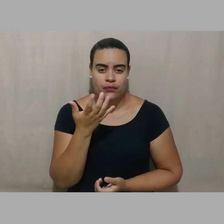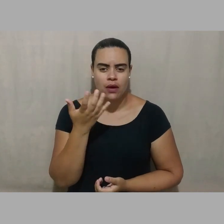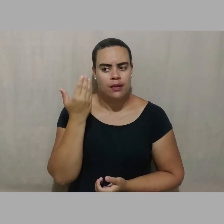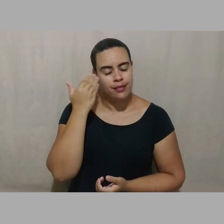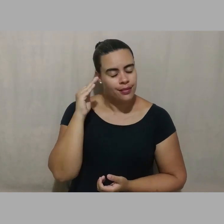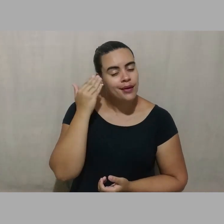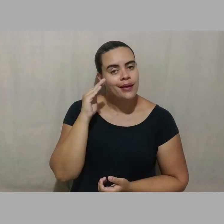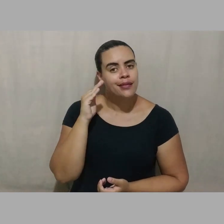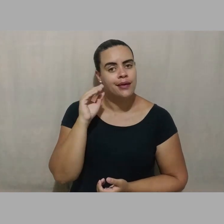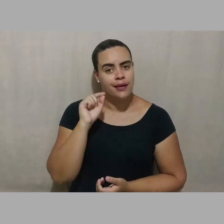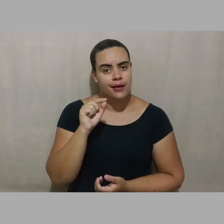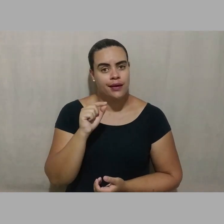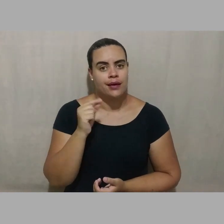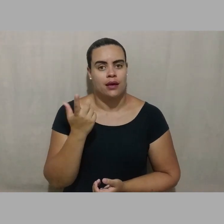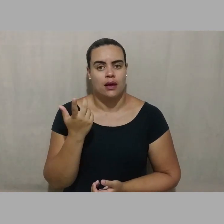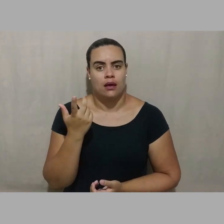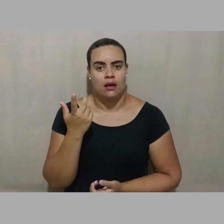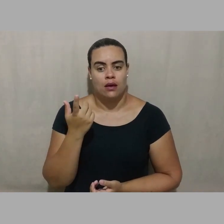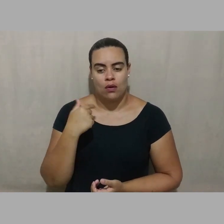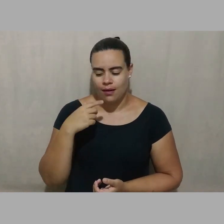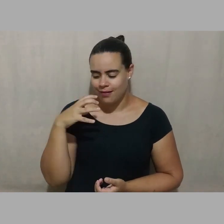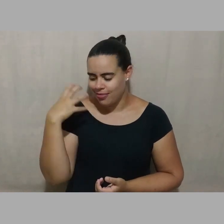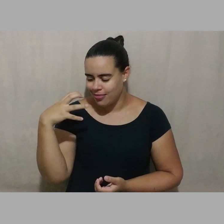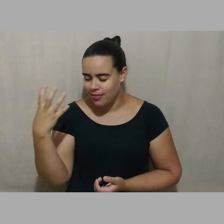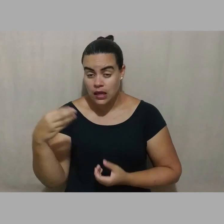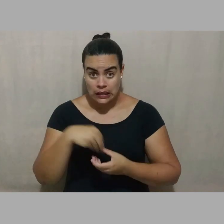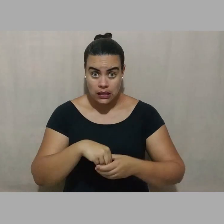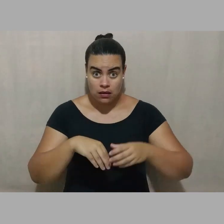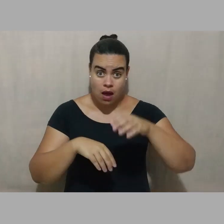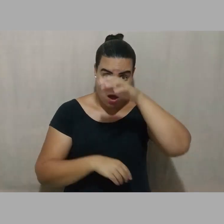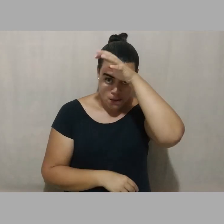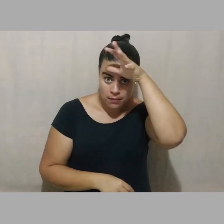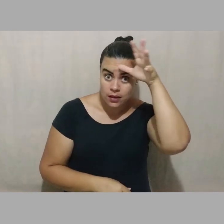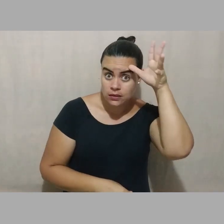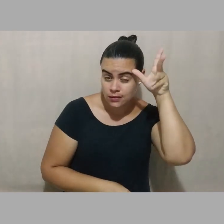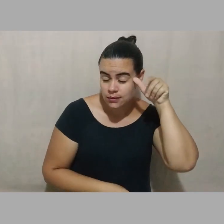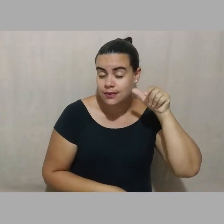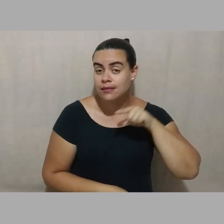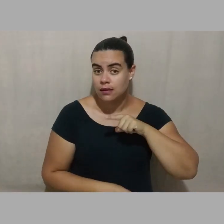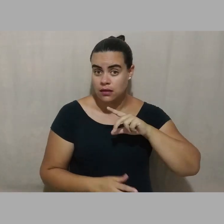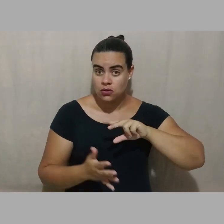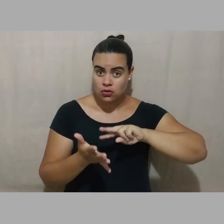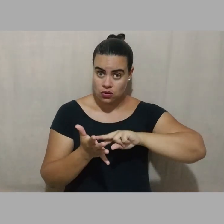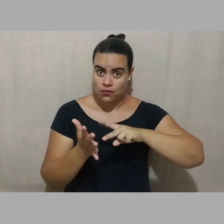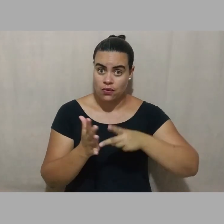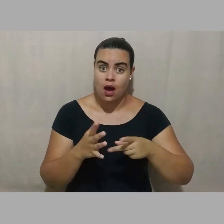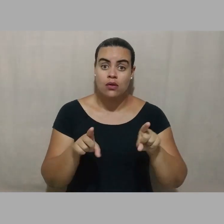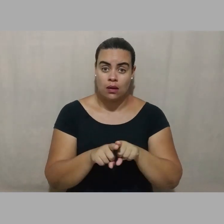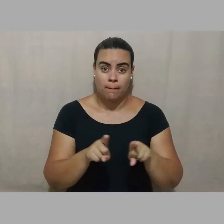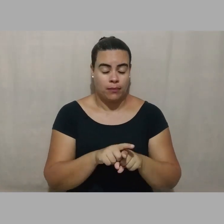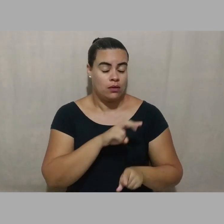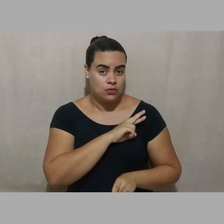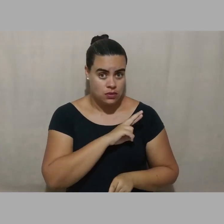observado e compreendido que as encantarias na Amazônia, que também tem um sentido